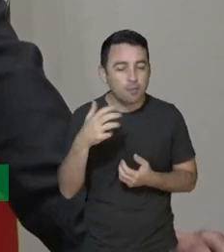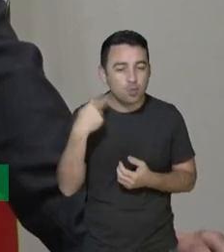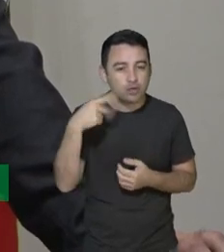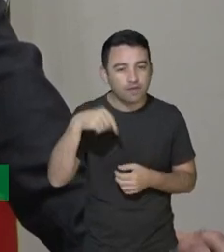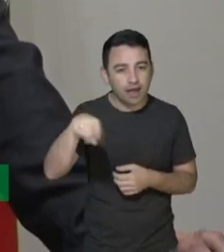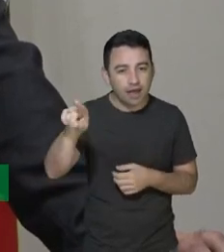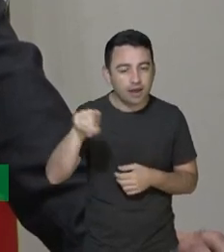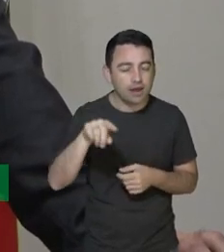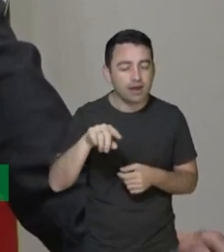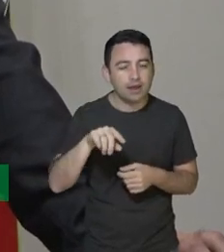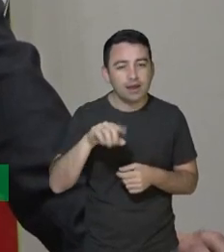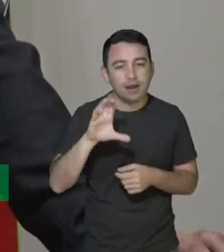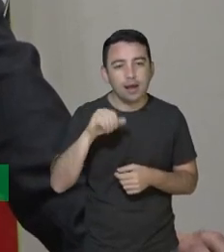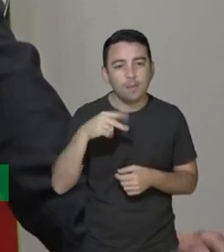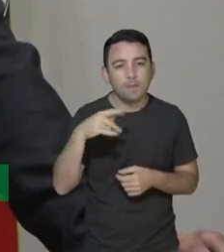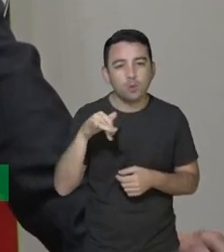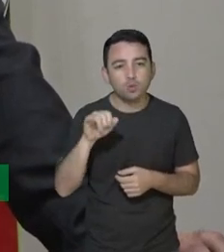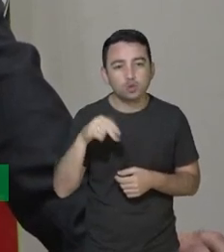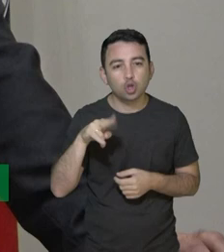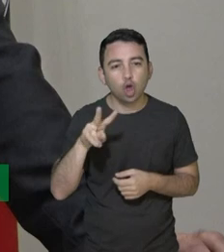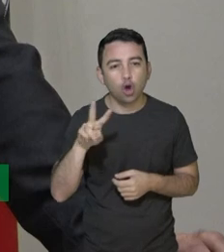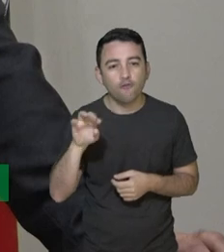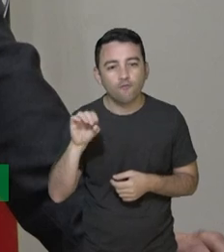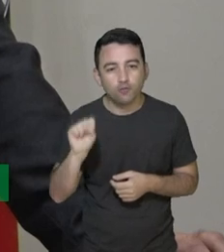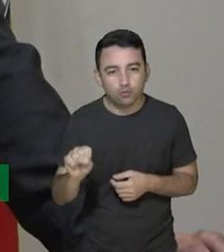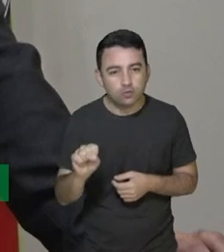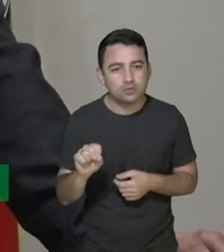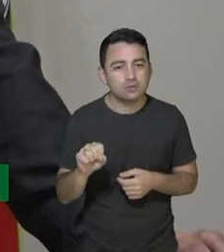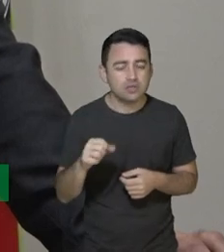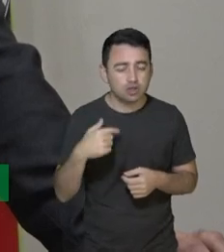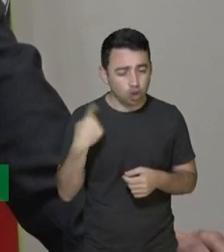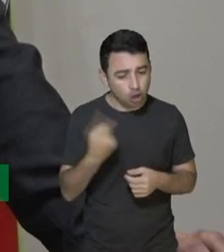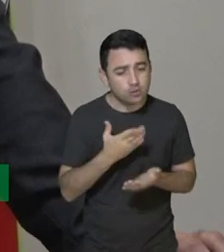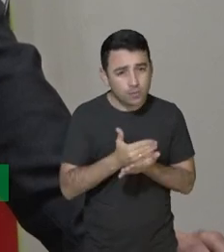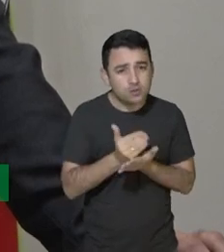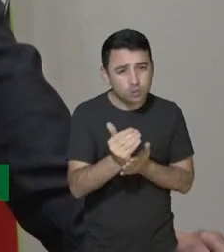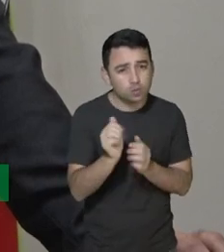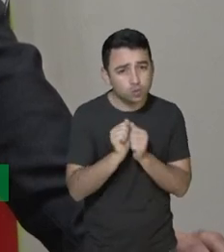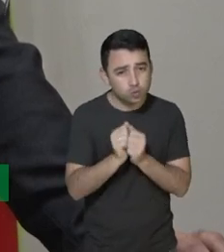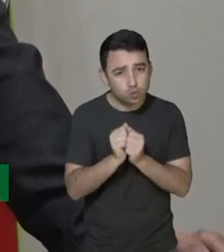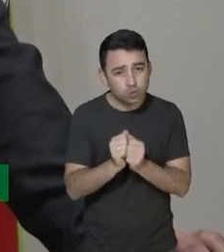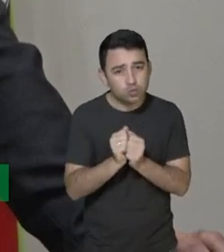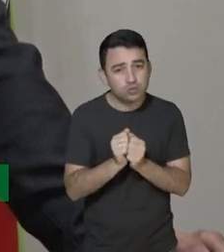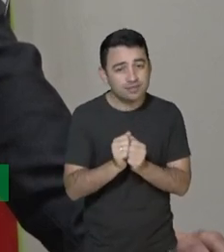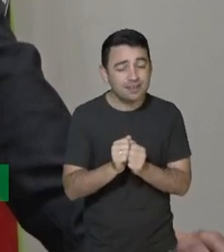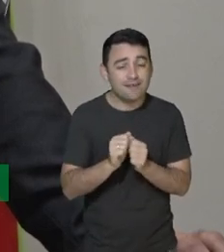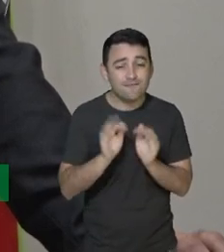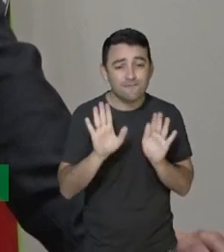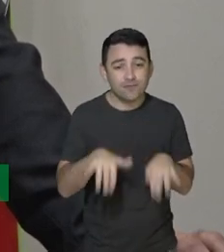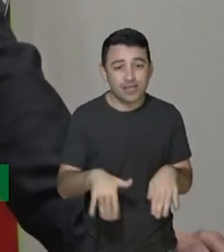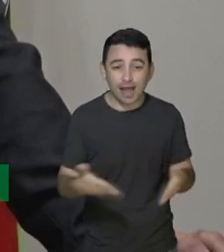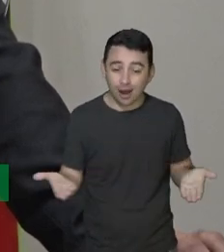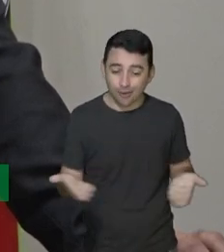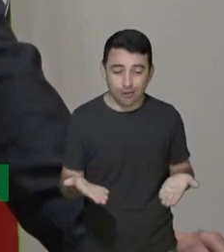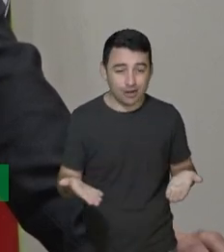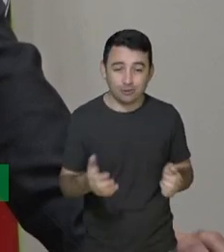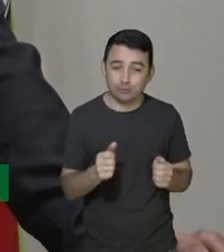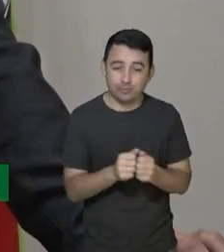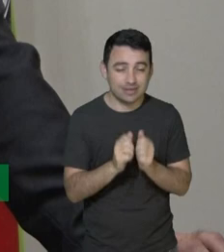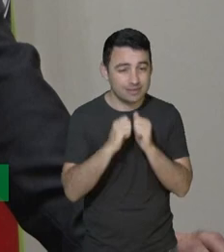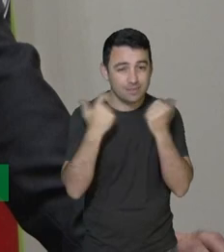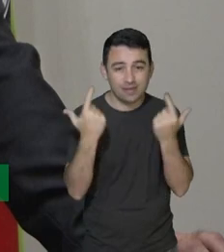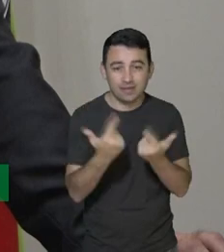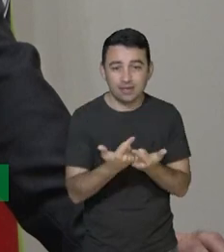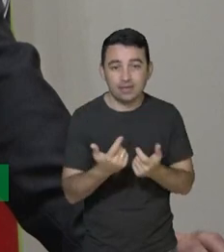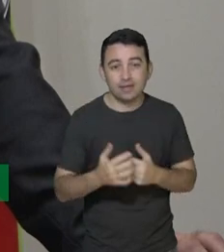2 mandatos, agora retornou. Iniciamos junto e acabamos junto aqui na Assembleia Legislativa. Em nome